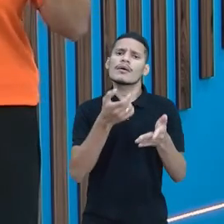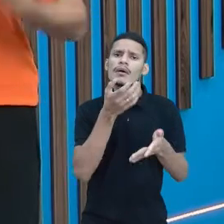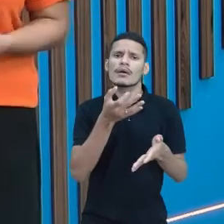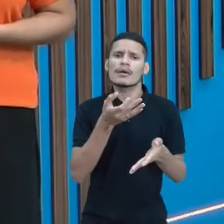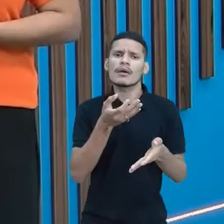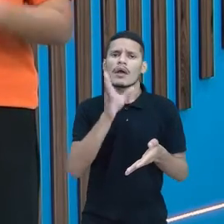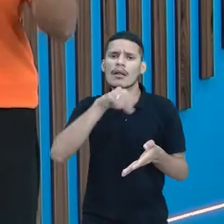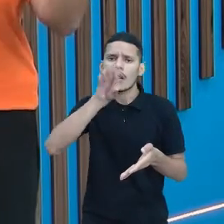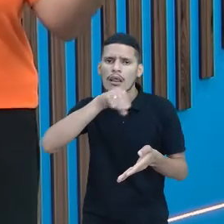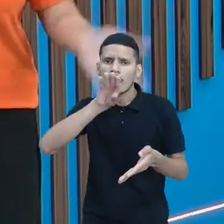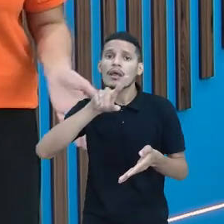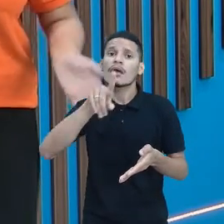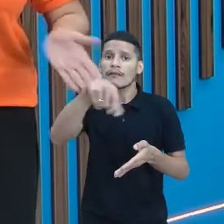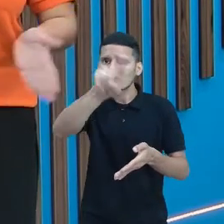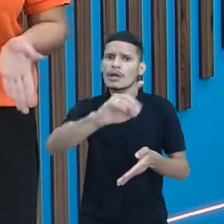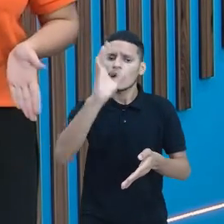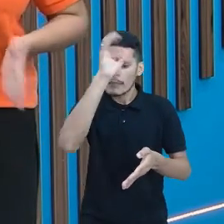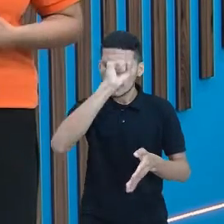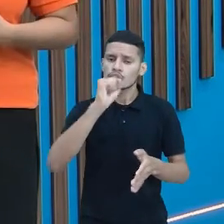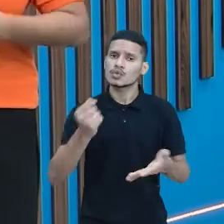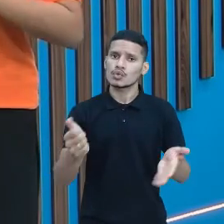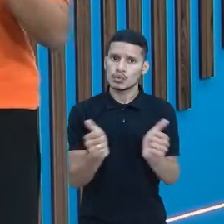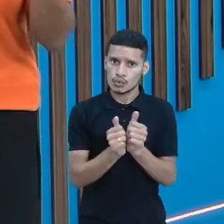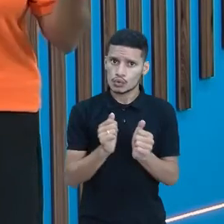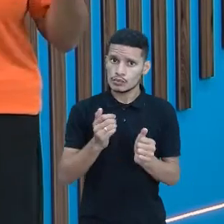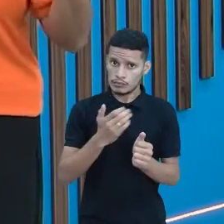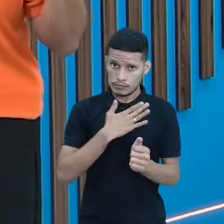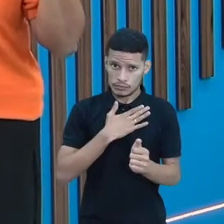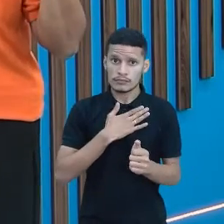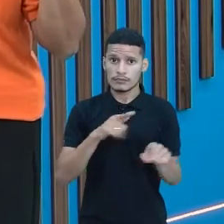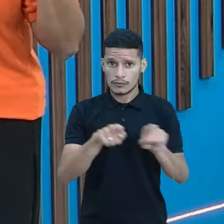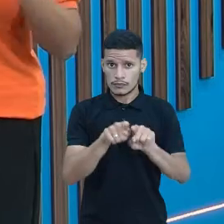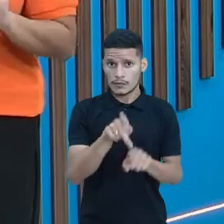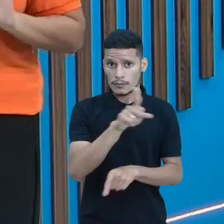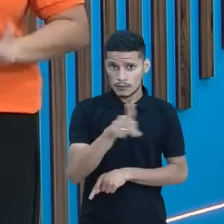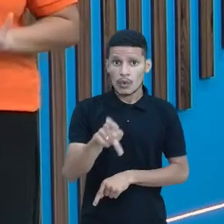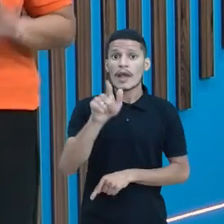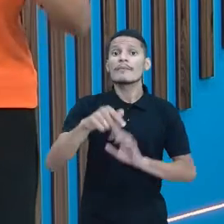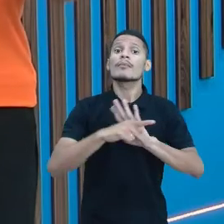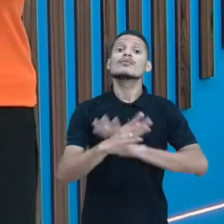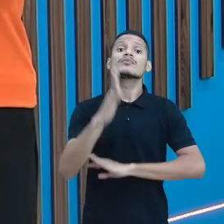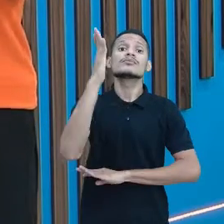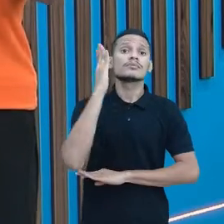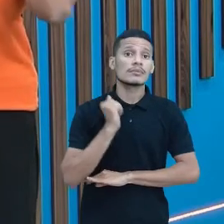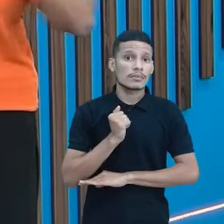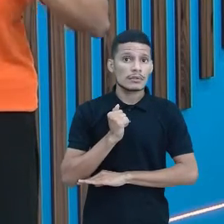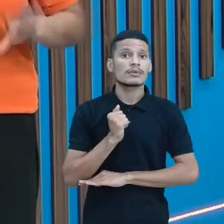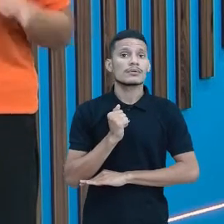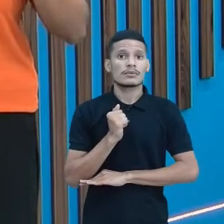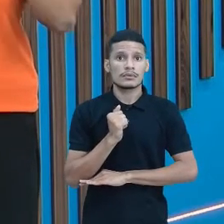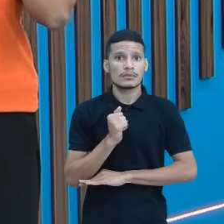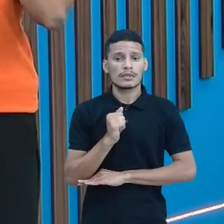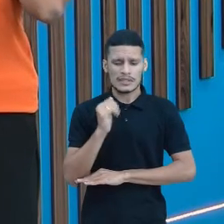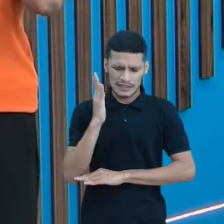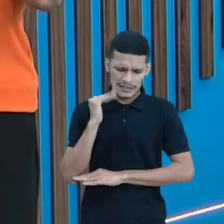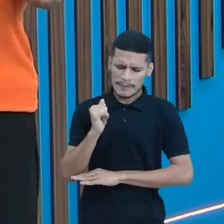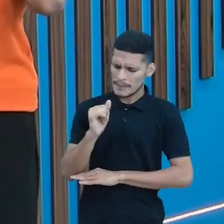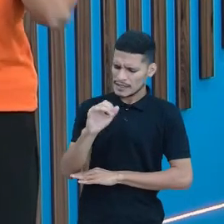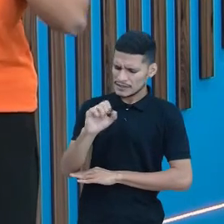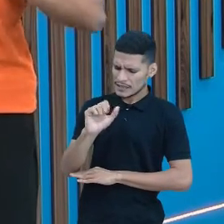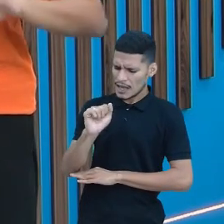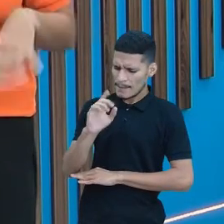podem aprender comigo, com os seus professores. Isso é o quê? O saber. A sabedoria não é só isso, não é